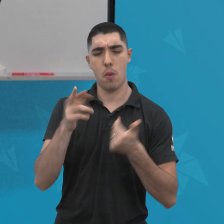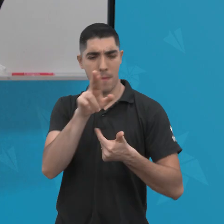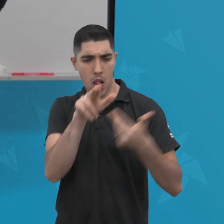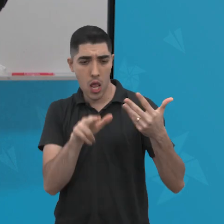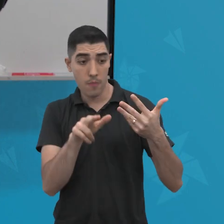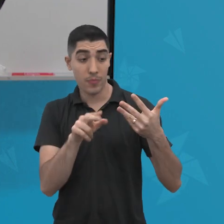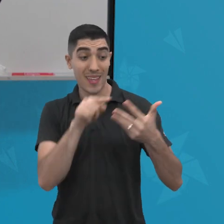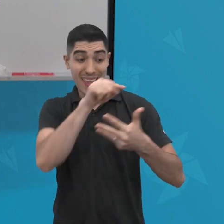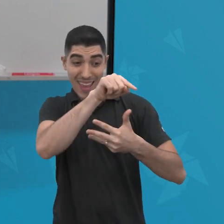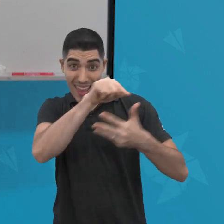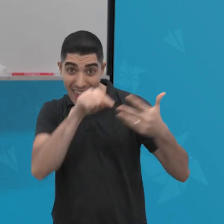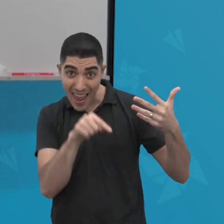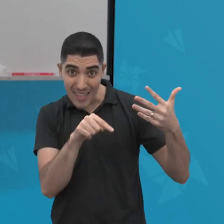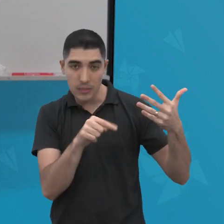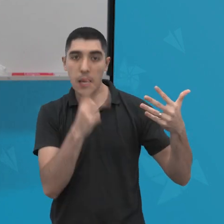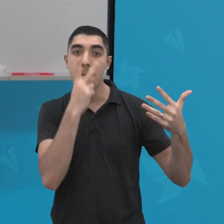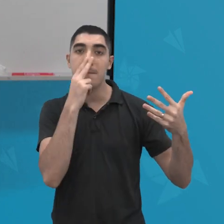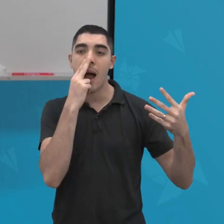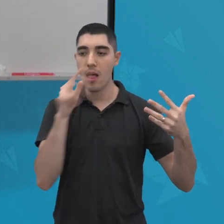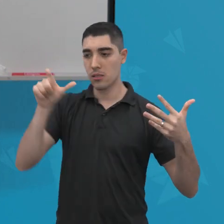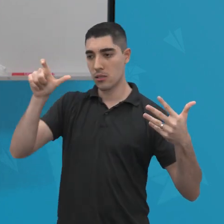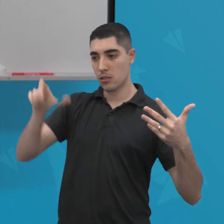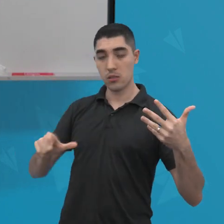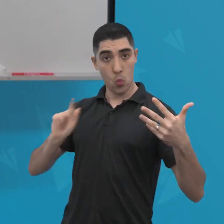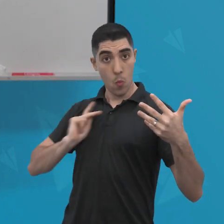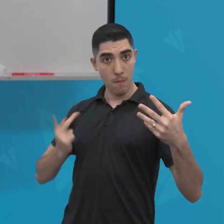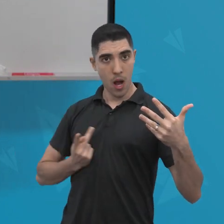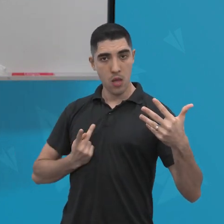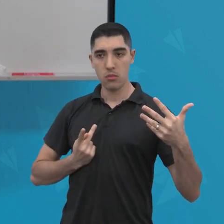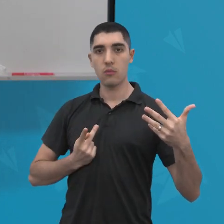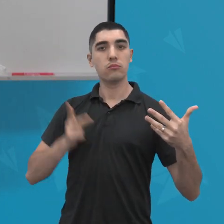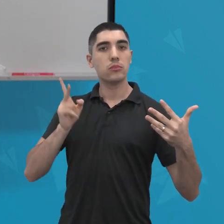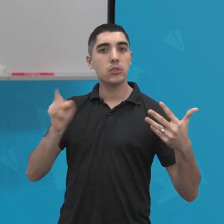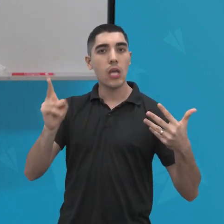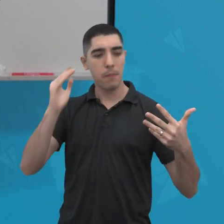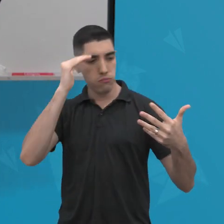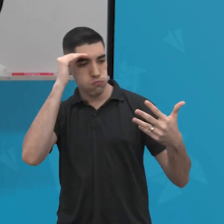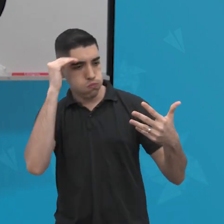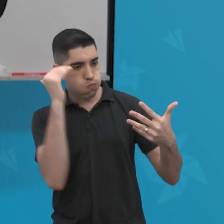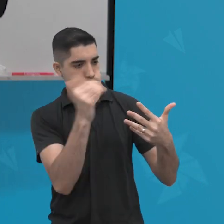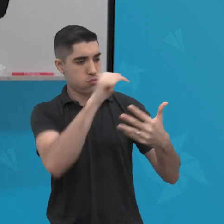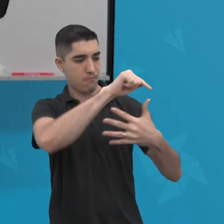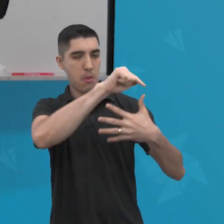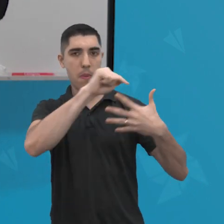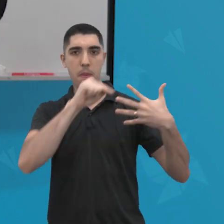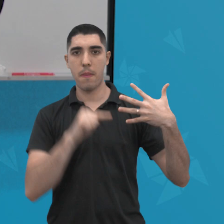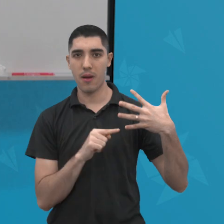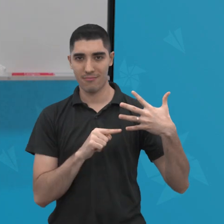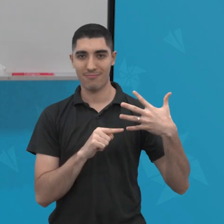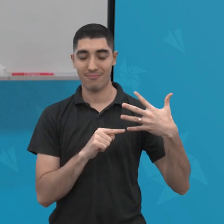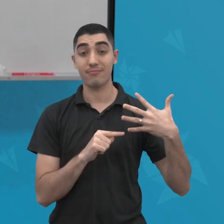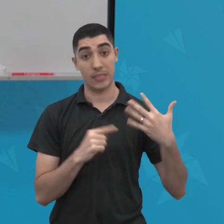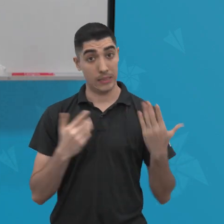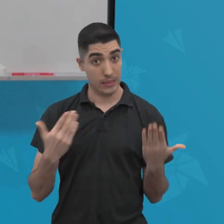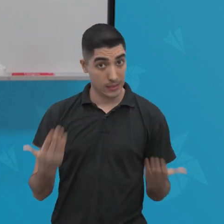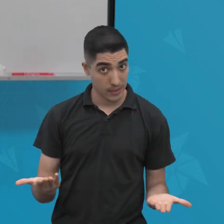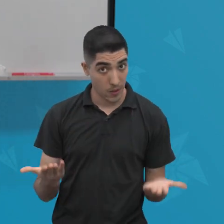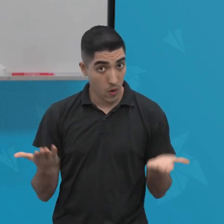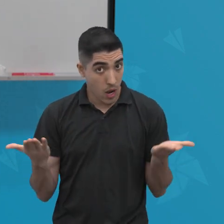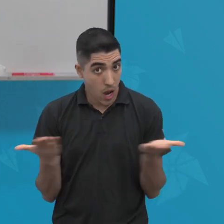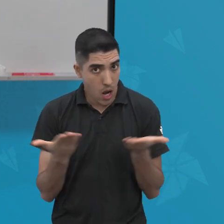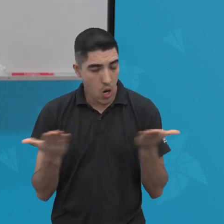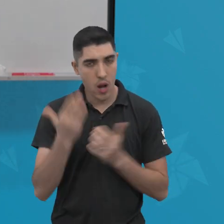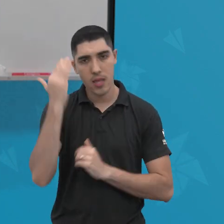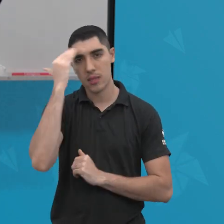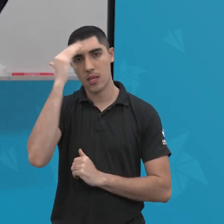guiam as atitudes dos seres humanos neste mundo. Então, o ponto crucial aqui